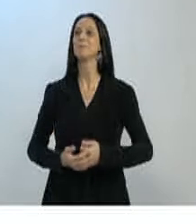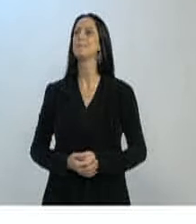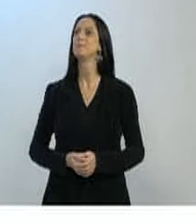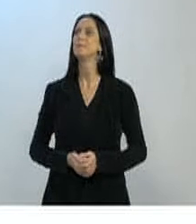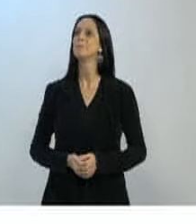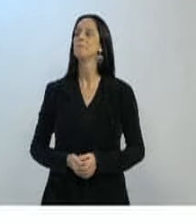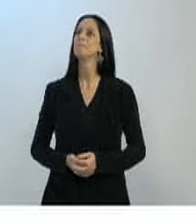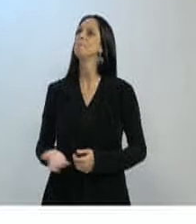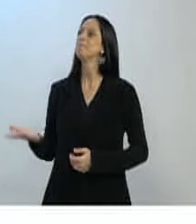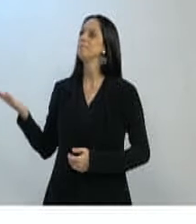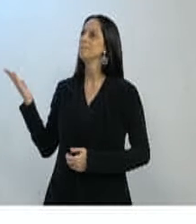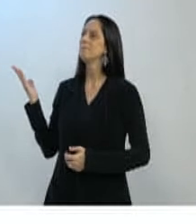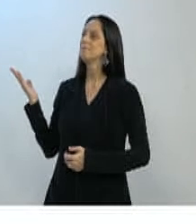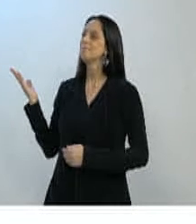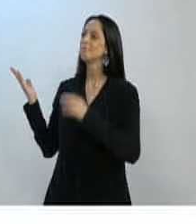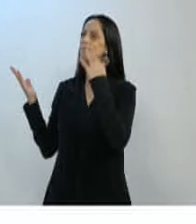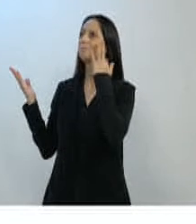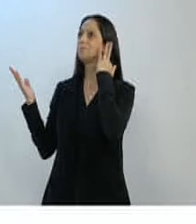Aqui,